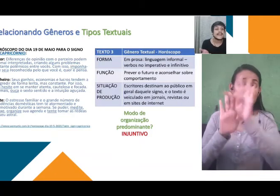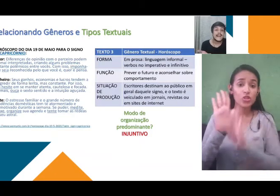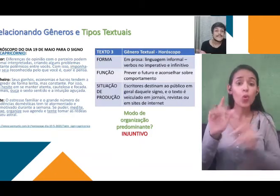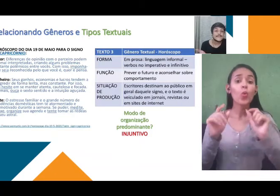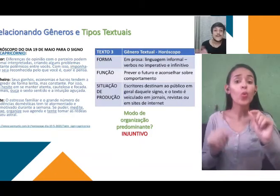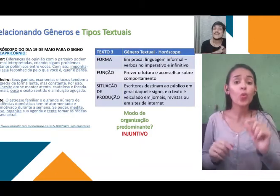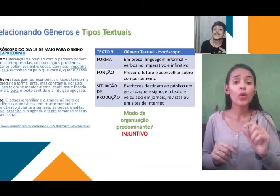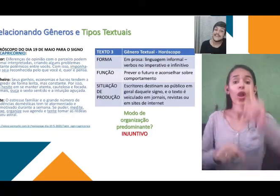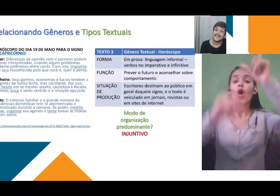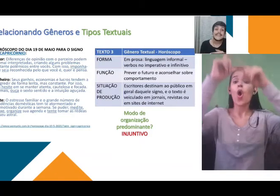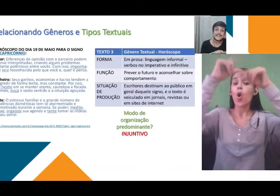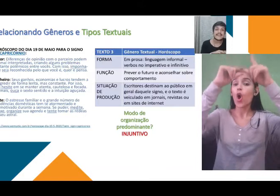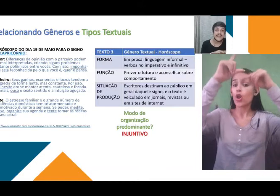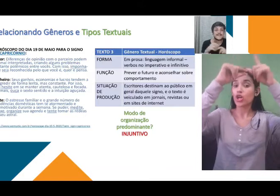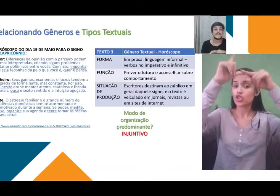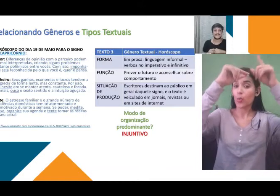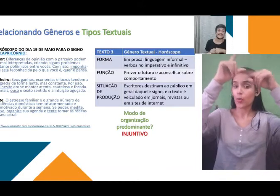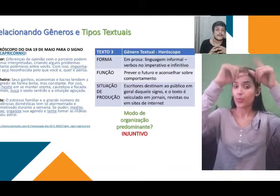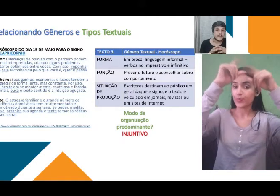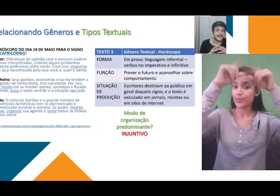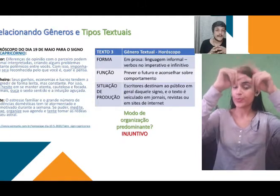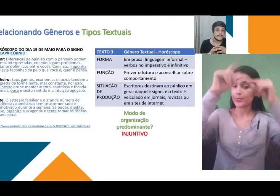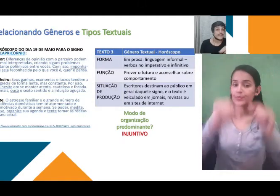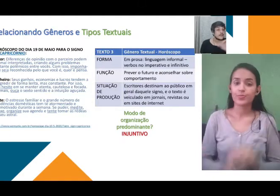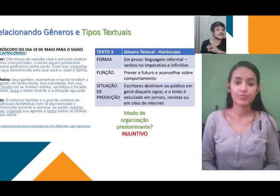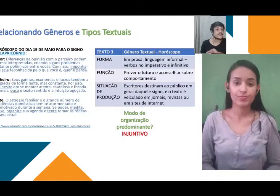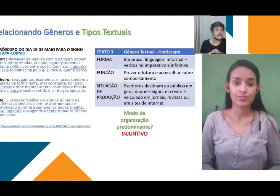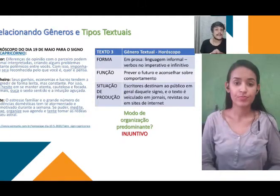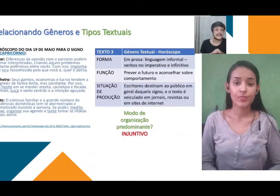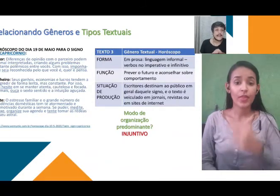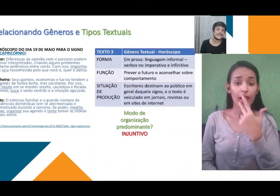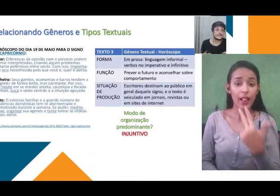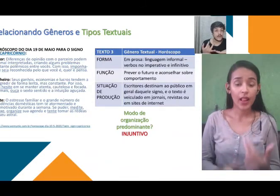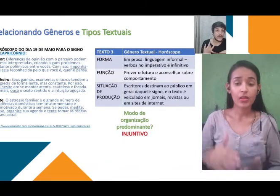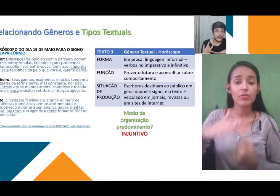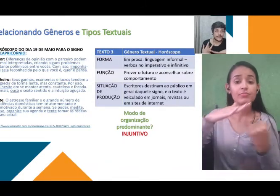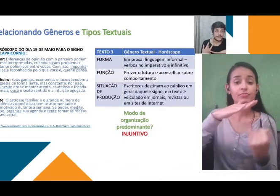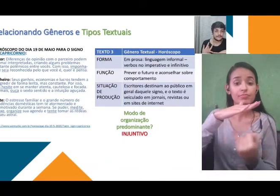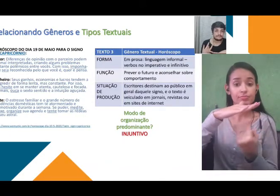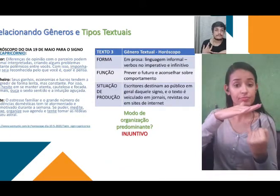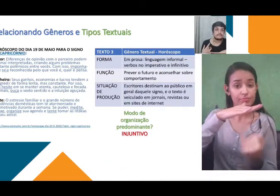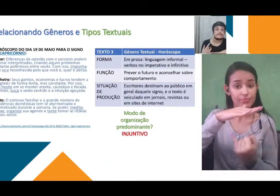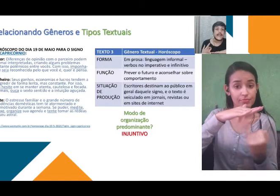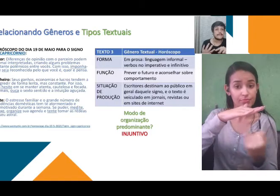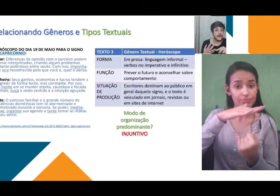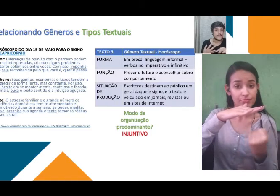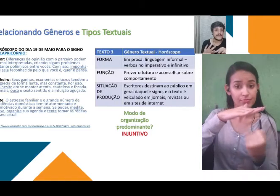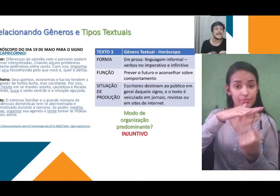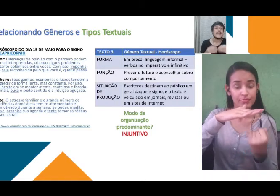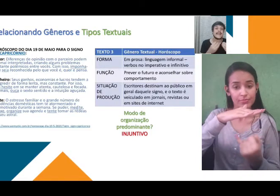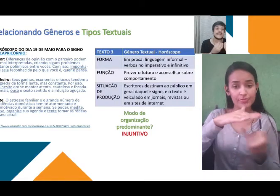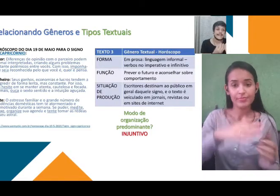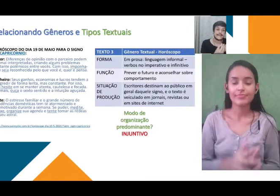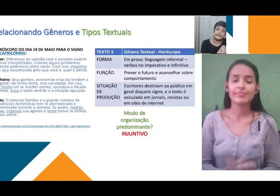medite, relaxe, organize sua agenda e tente tomar as rédeas do seu astral. Gênero textual pertencente, horóscopo. A forma,